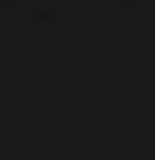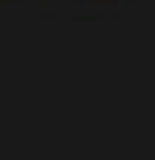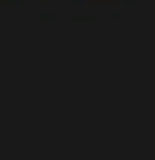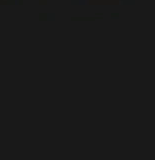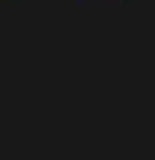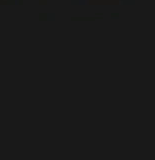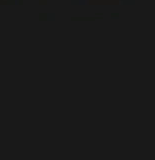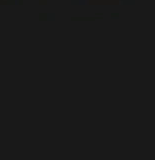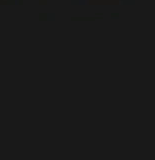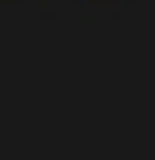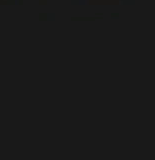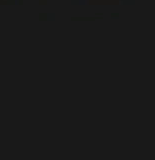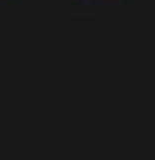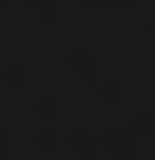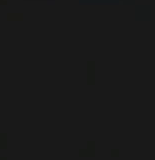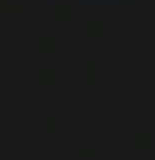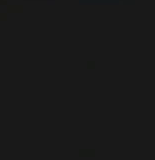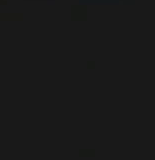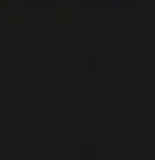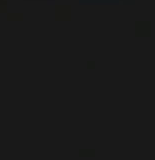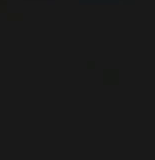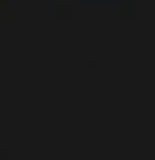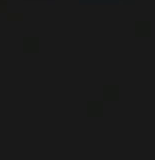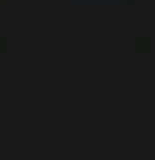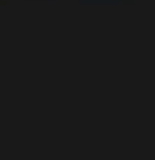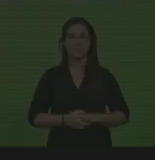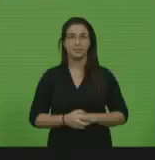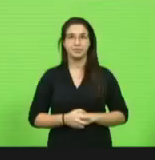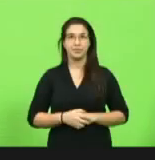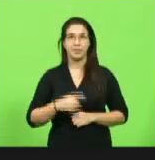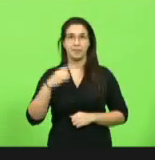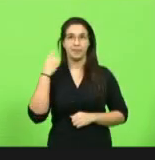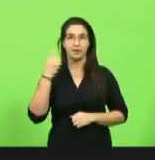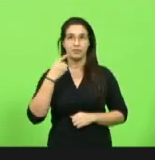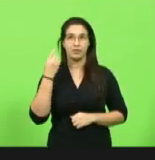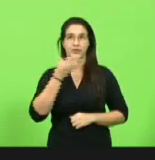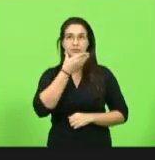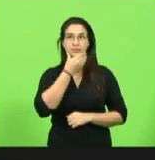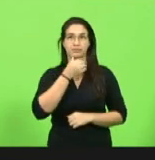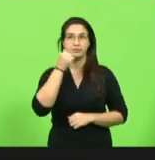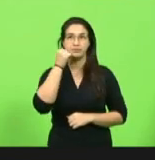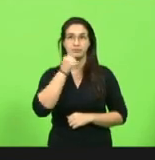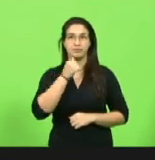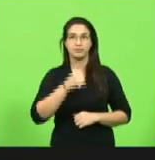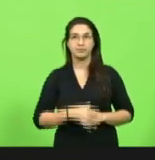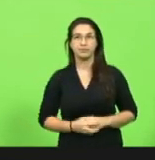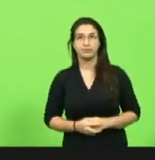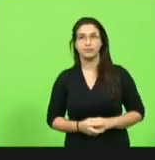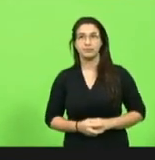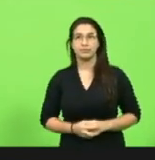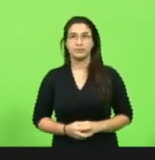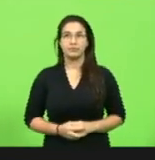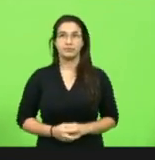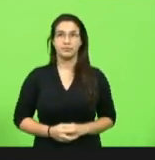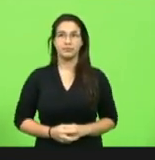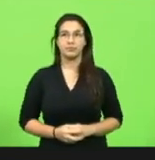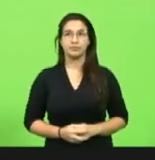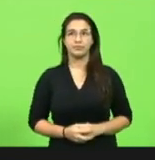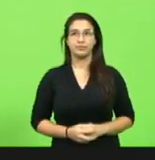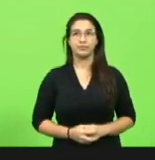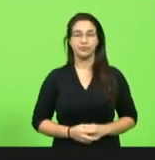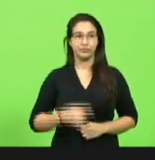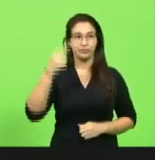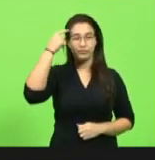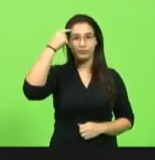de Julgamento, senhoras advogadas, senhores advogados, lembro mais uma